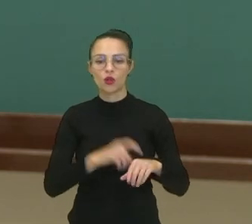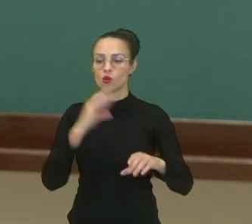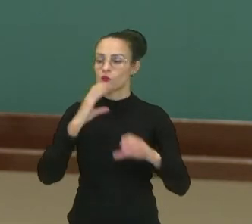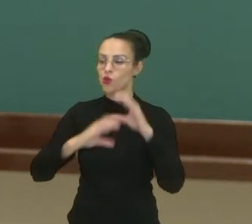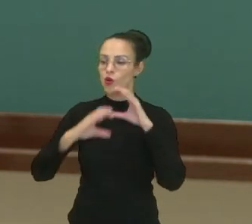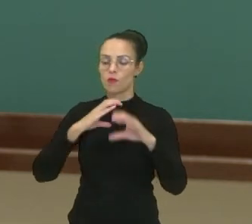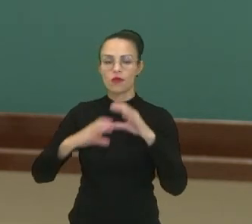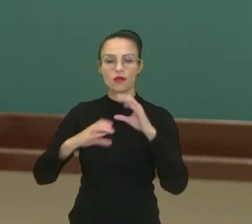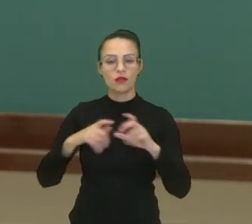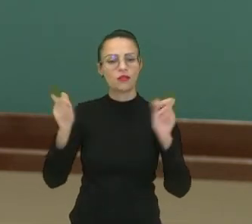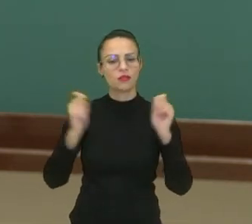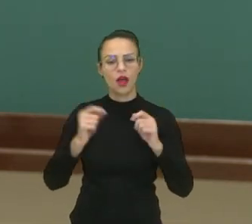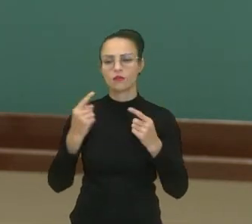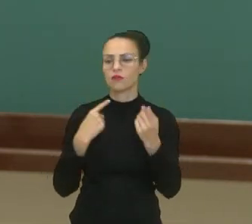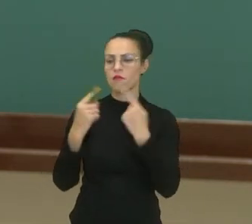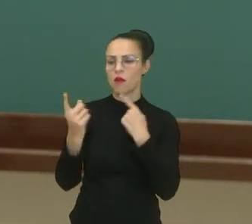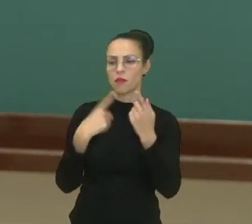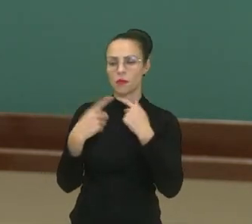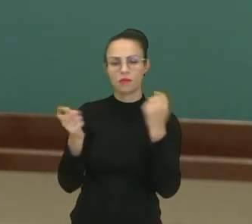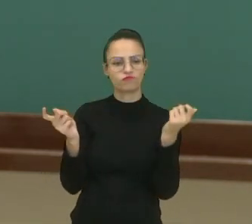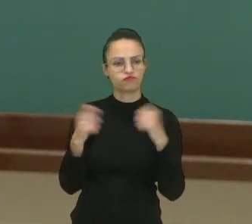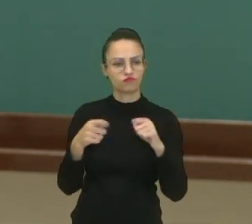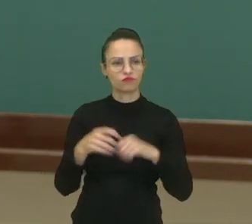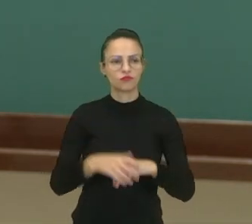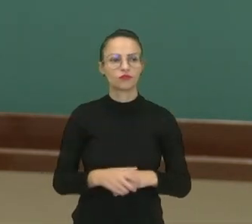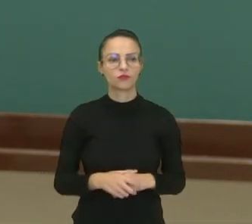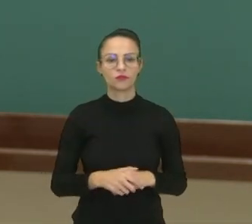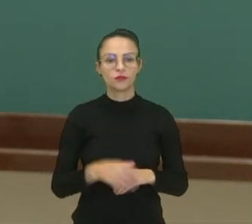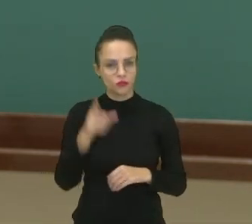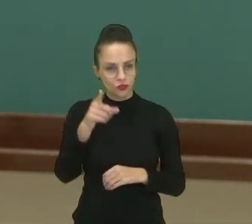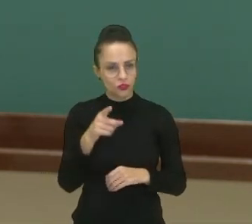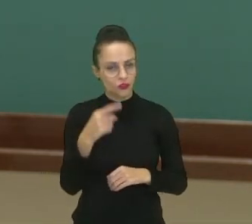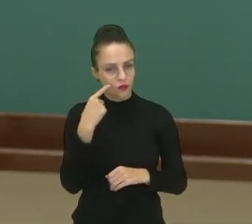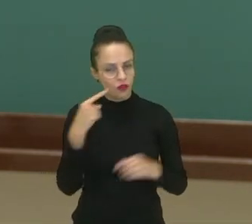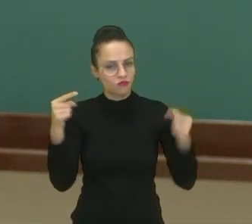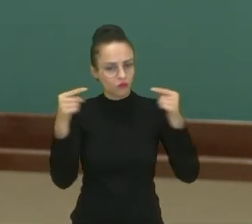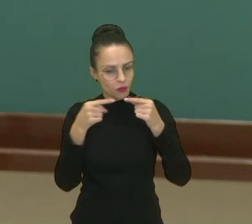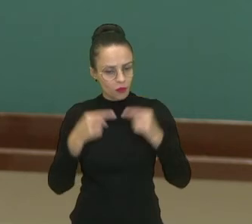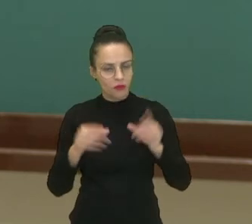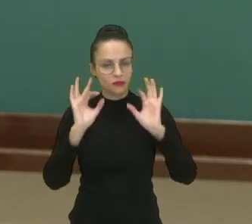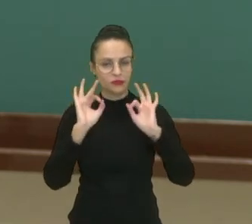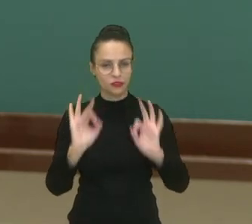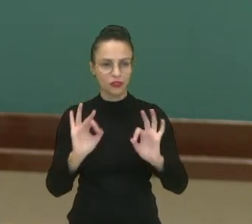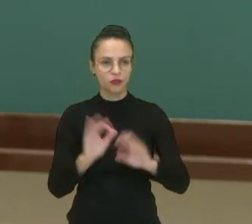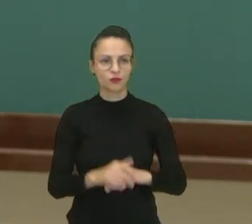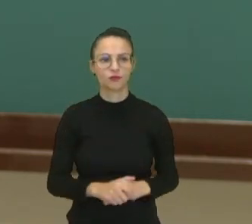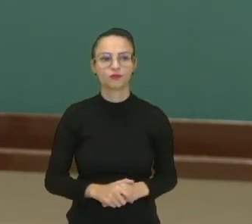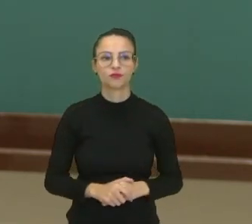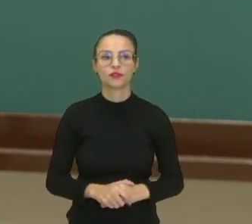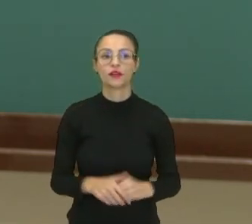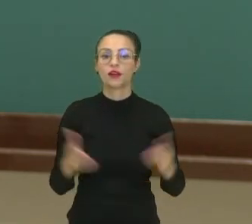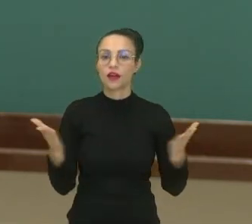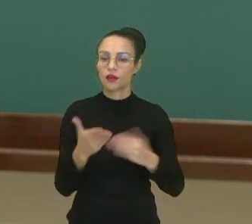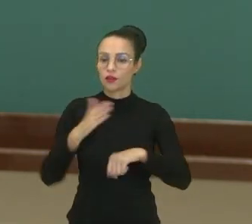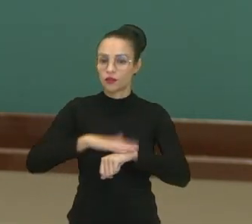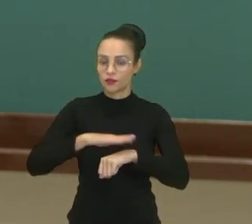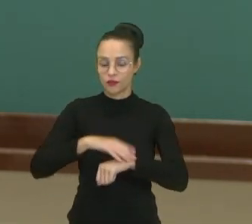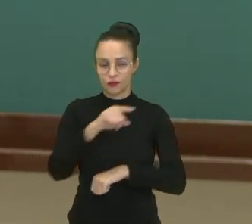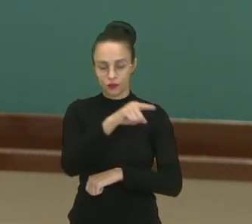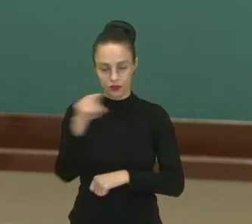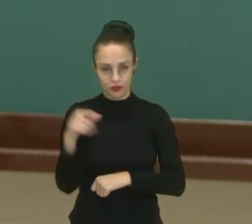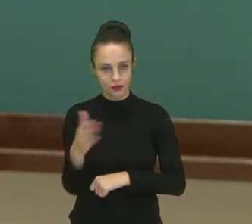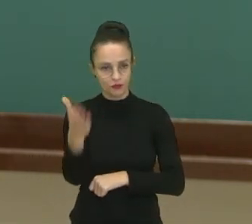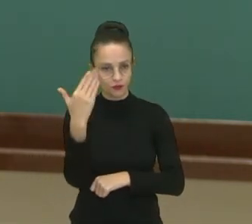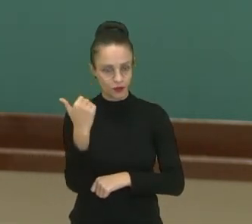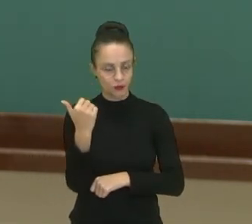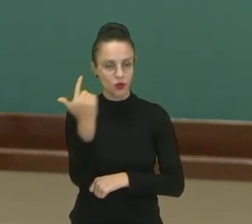ó, via satélite. Então, confere direitinho com todos os dados aqui. Agora é sua vez, vamos para